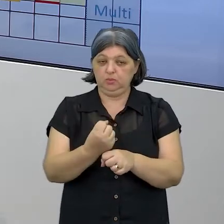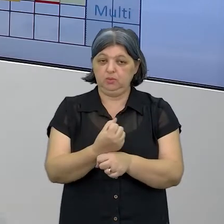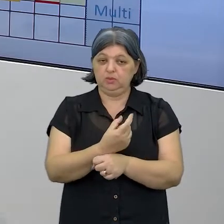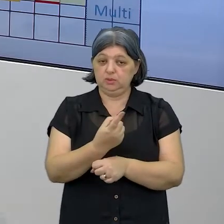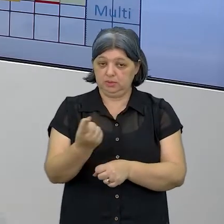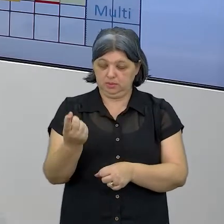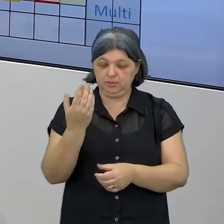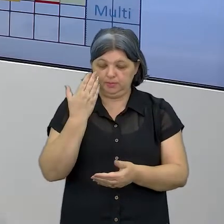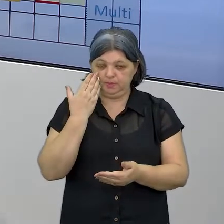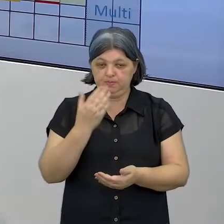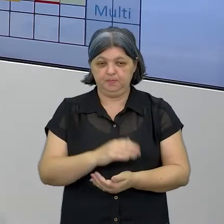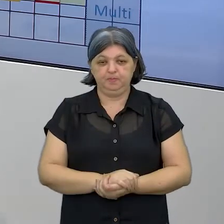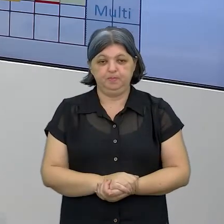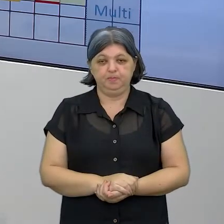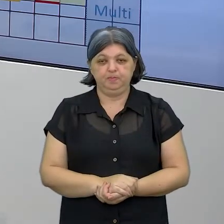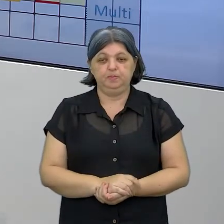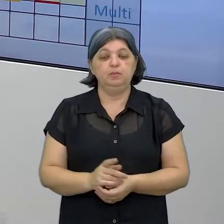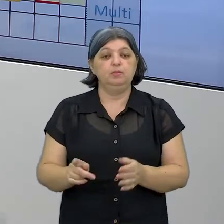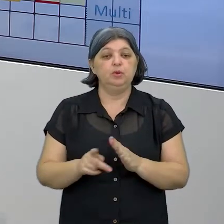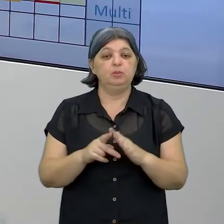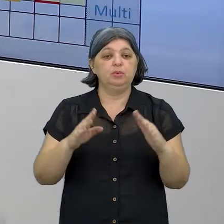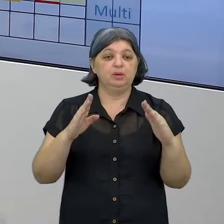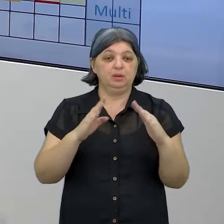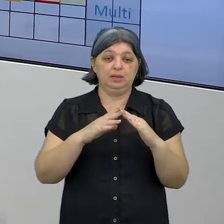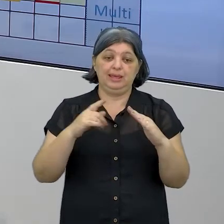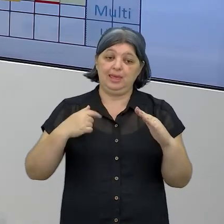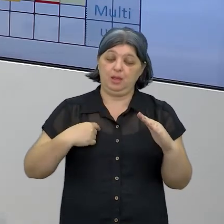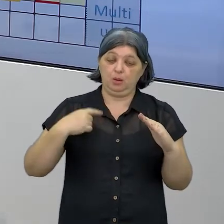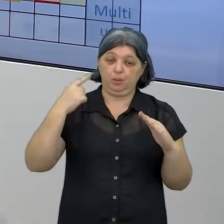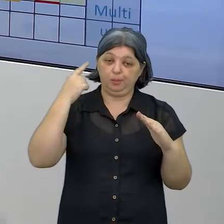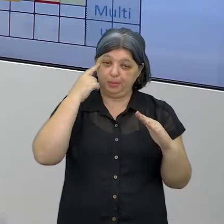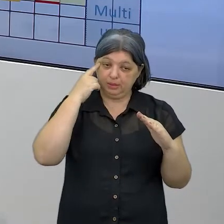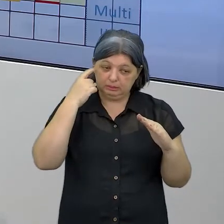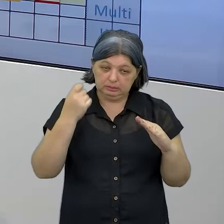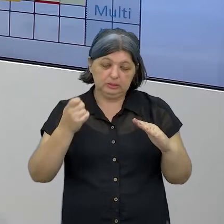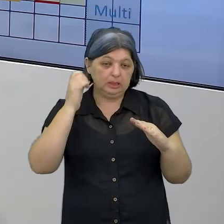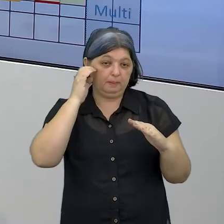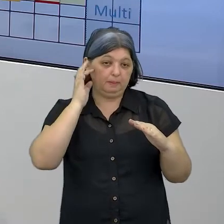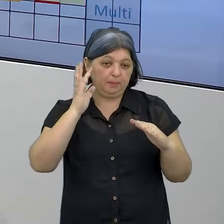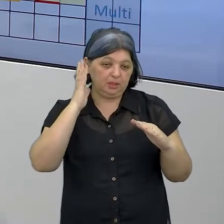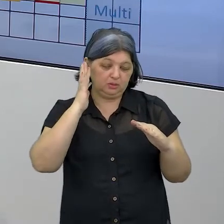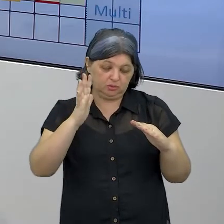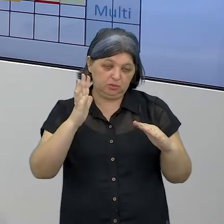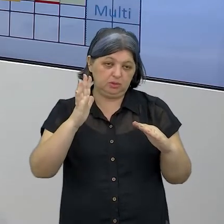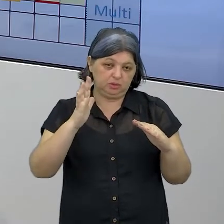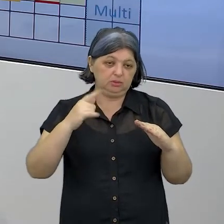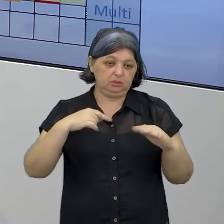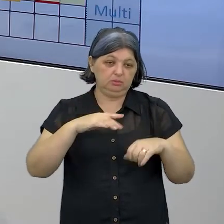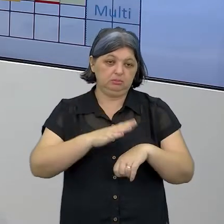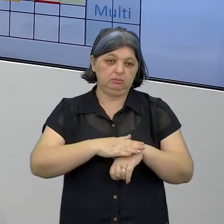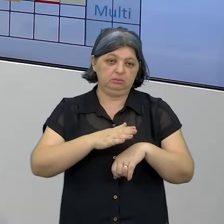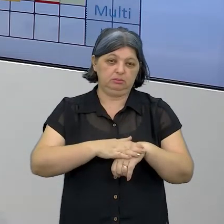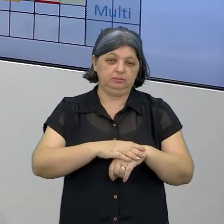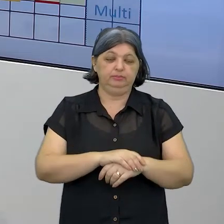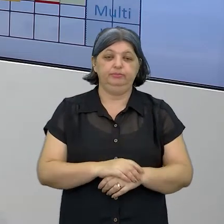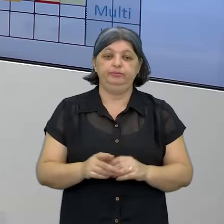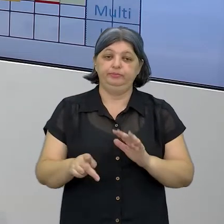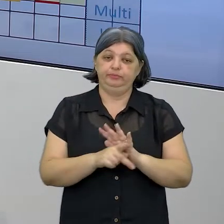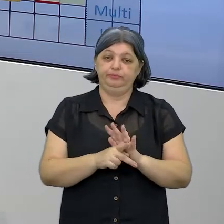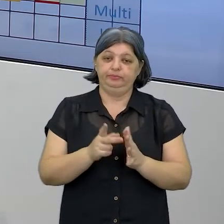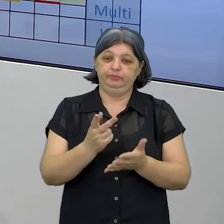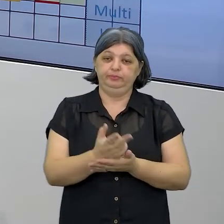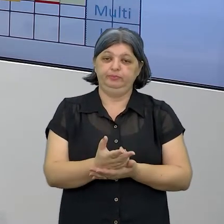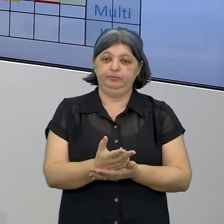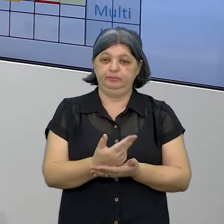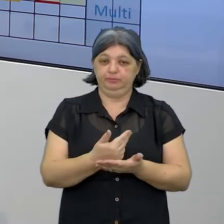tudo bem? Essa é a casa que eu pensei, que eu imaginei e que eu realizei aqui na planta